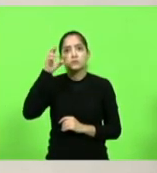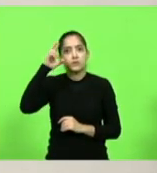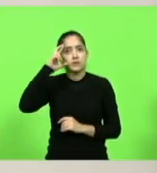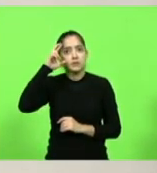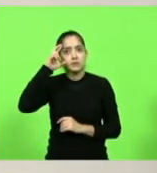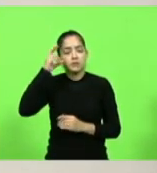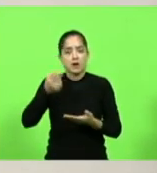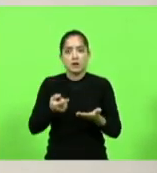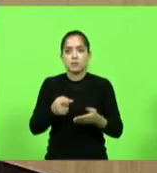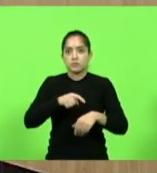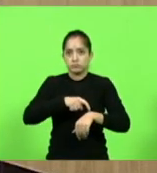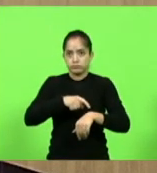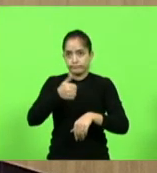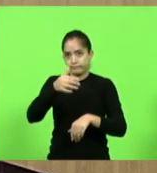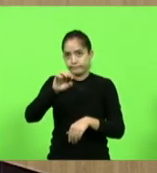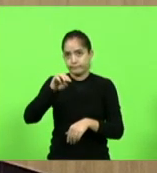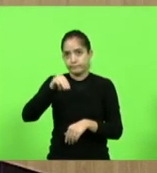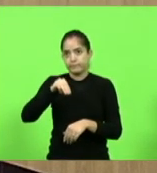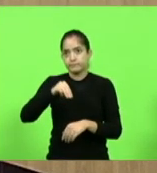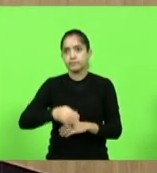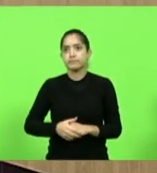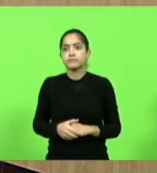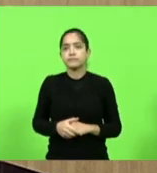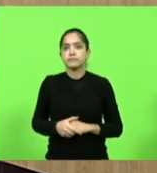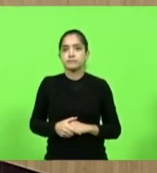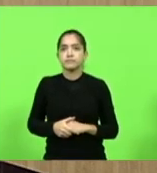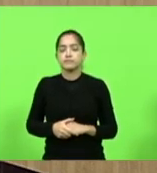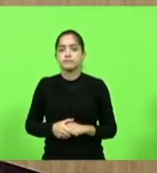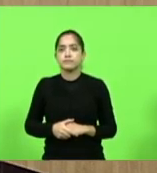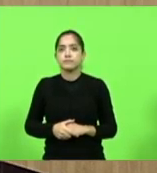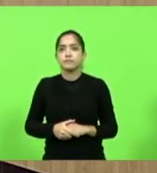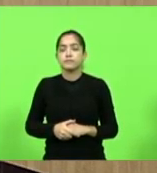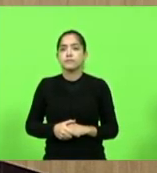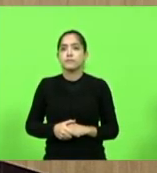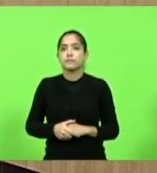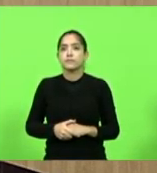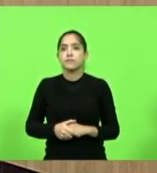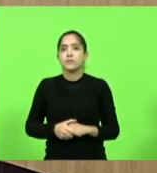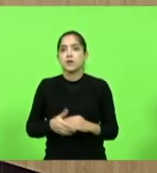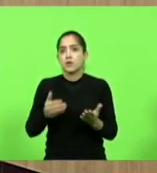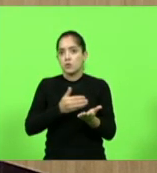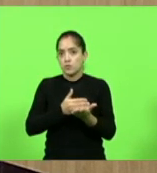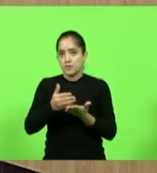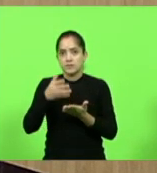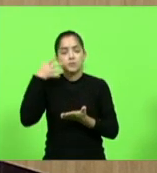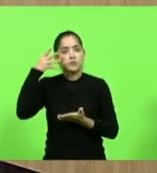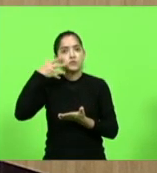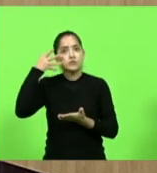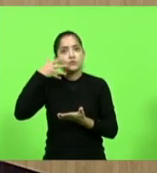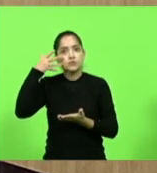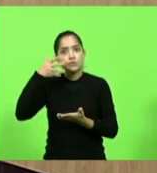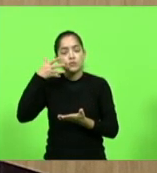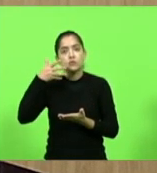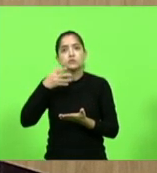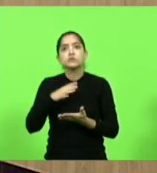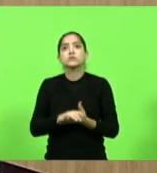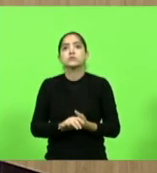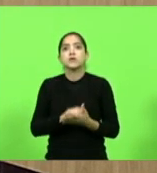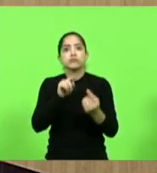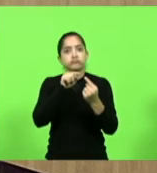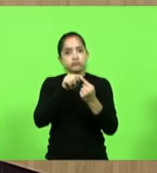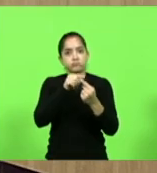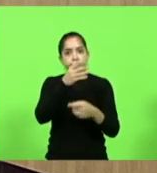10 minutos, Ricardo. Falar por aqui mesmo hoje, senhor presidente. Começar meu pronunciamento pegando um gancho na fala do deputado